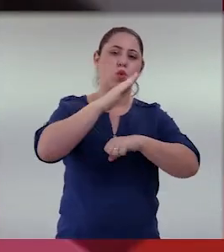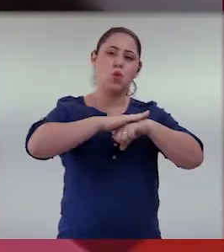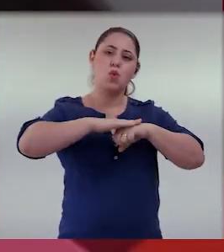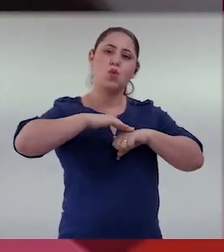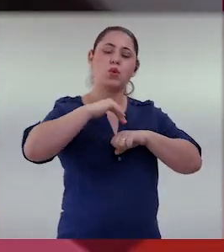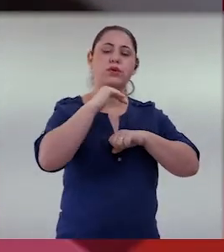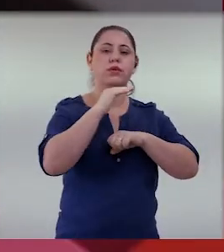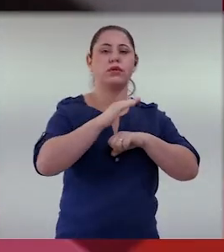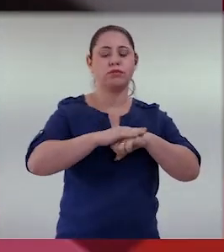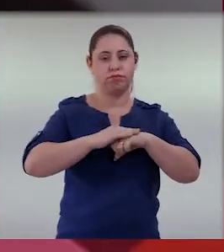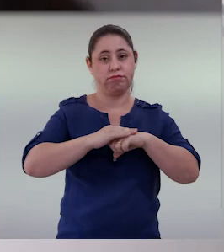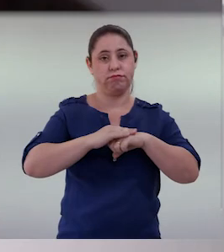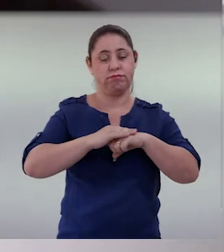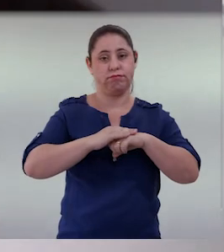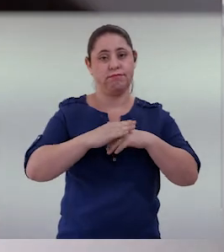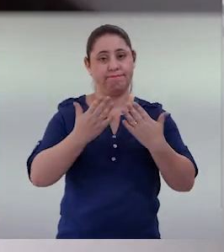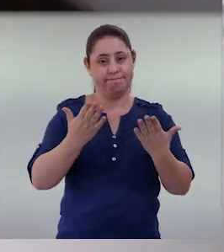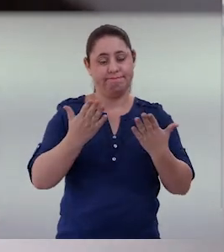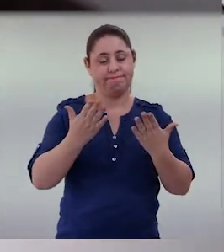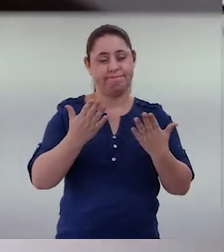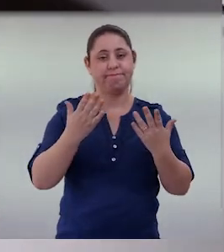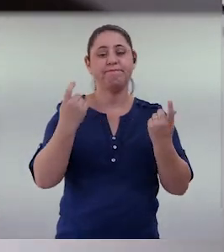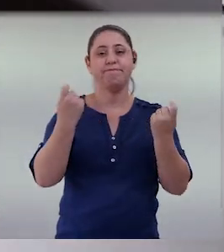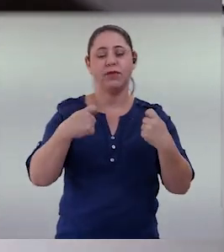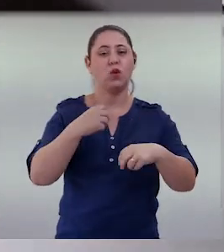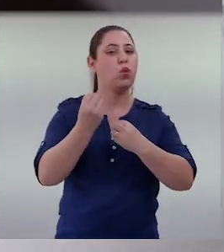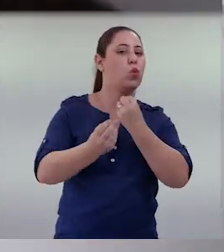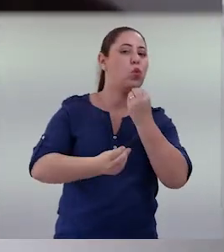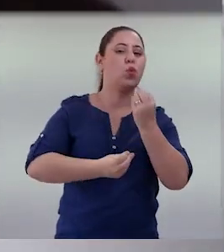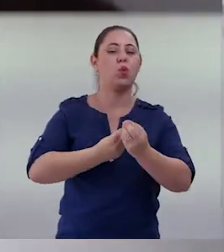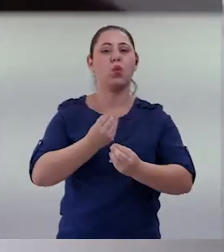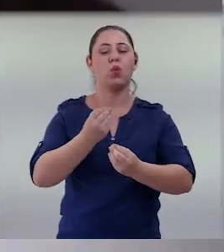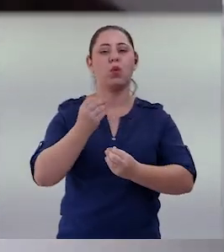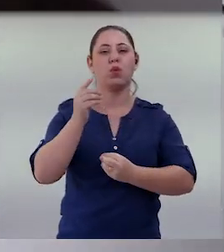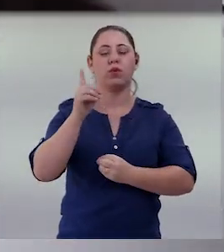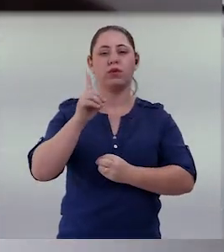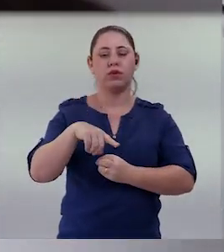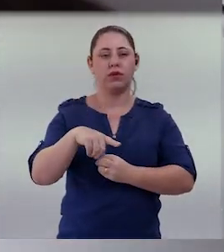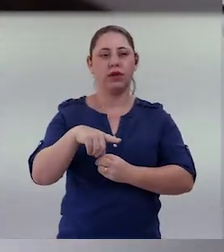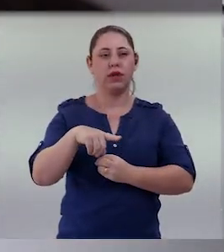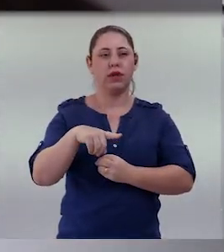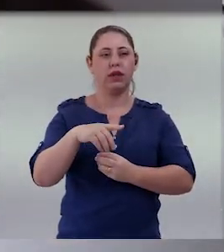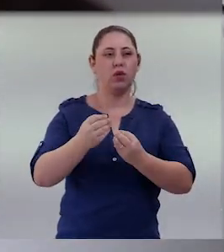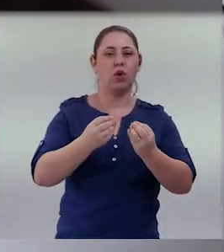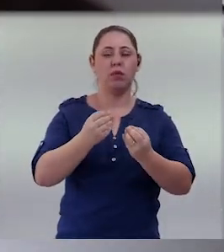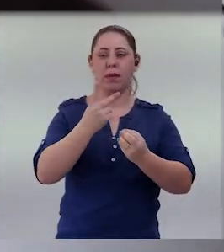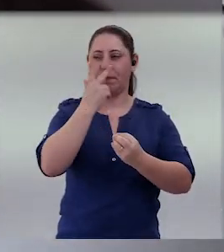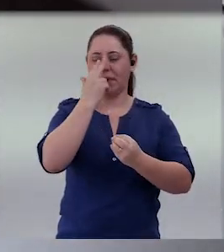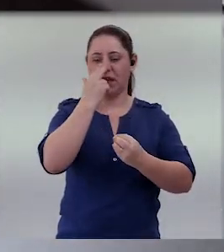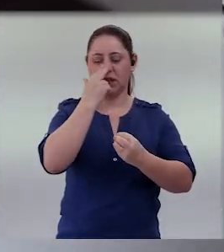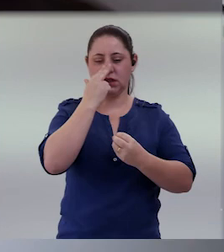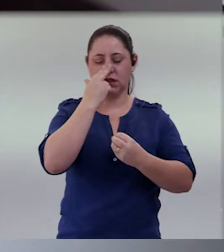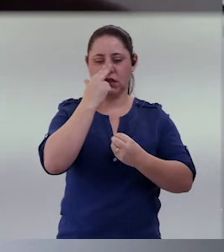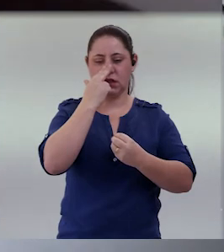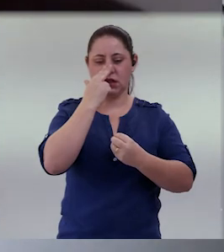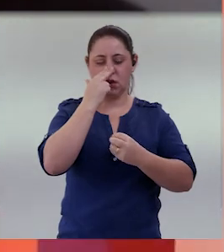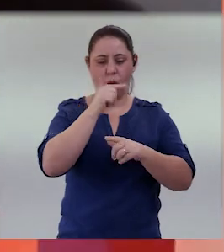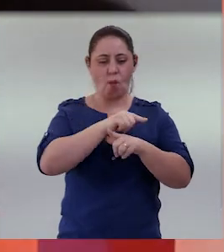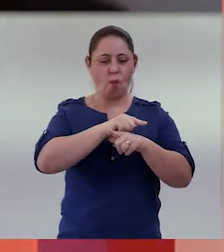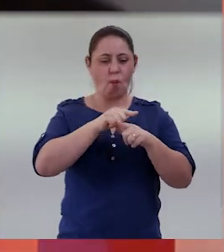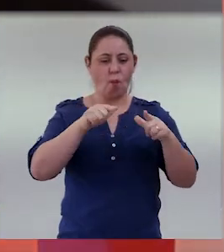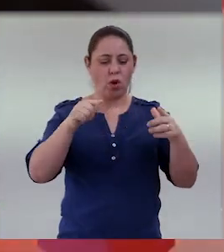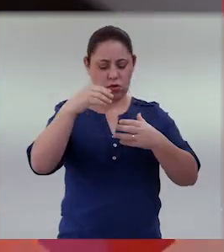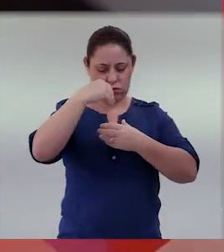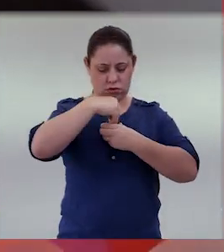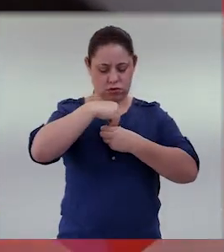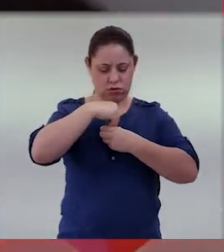abraço, através do beijo, do carinho, e isso, de uma forma, de certa forma, preenche